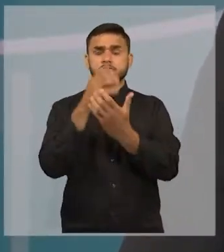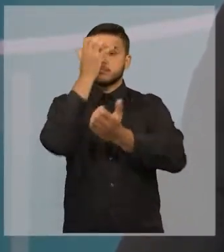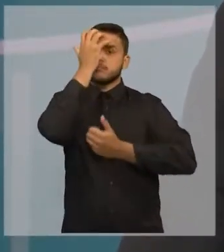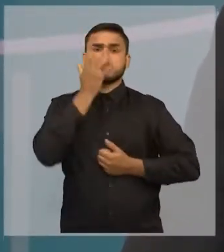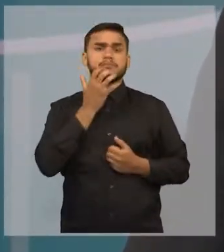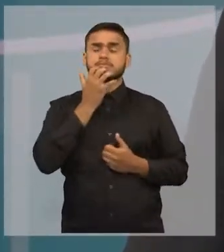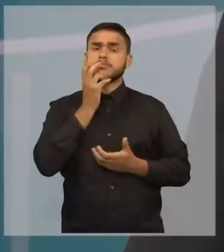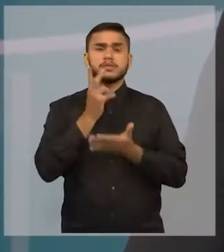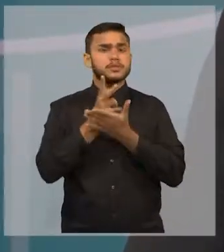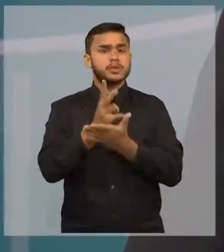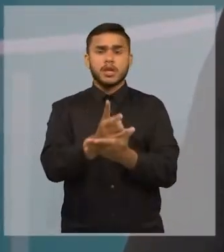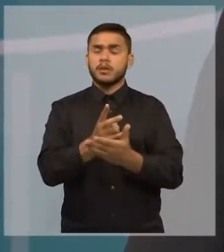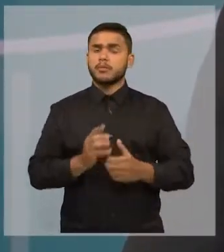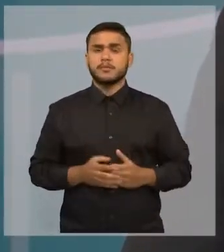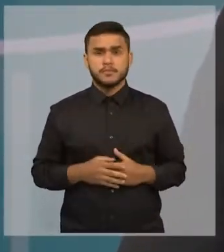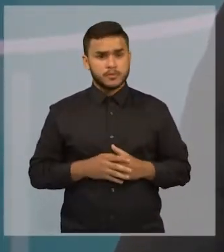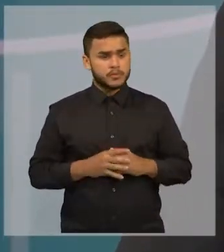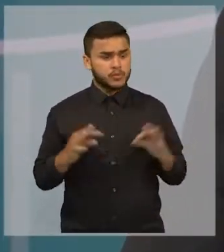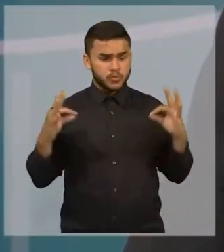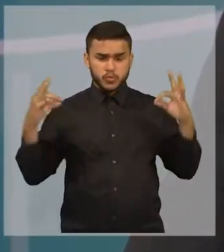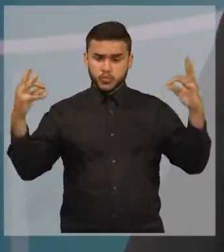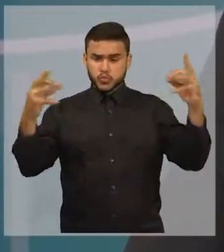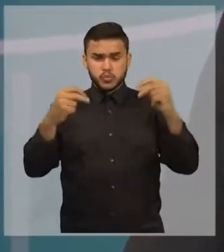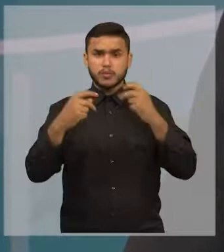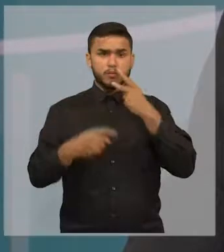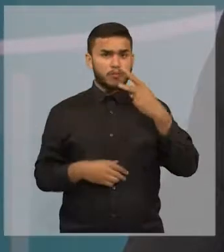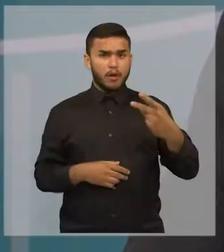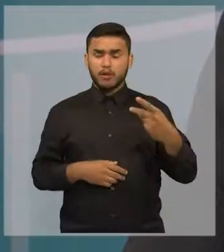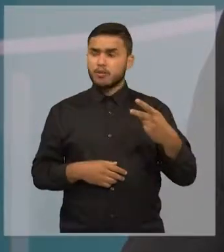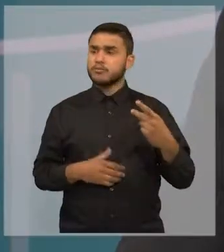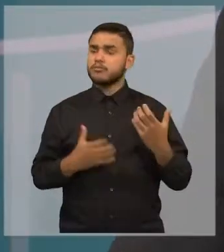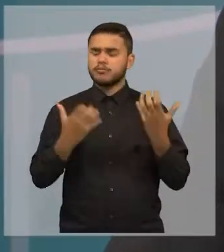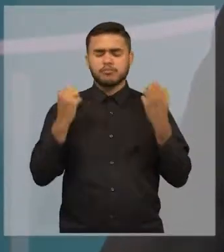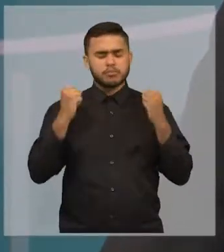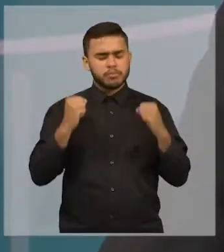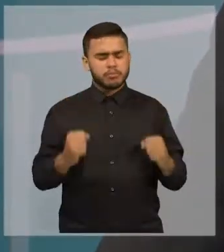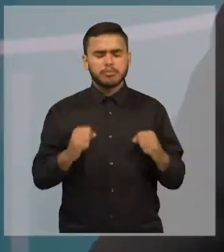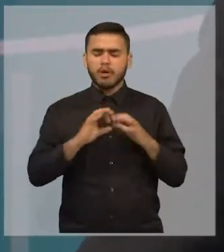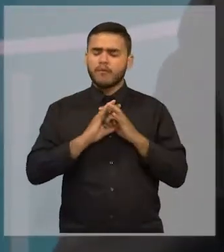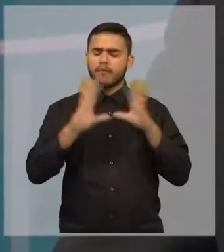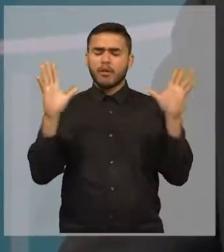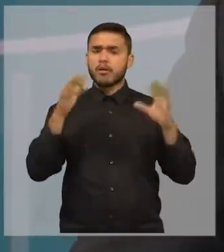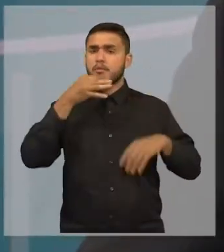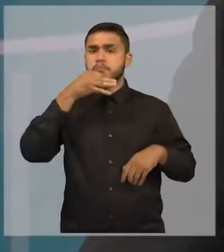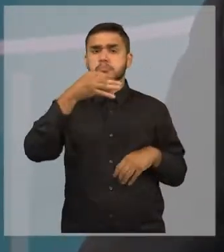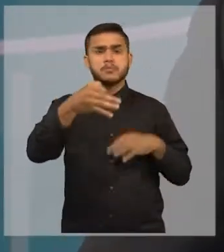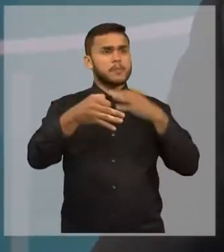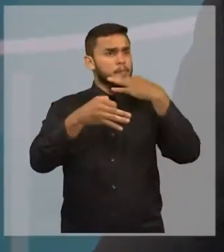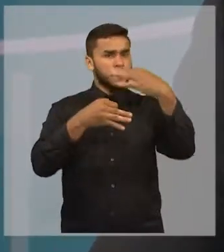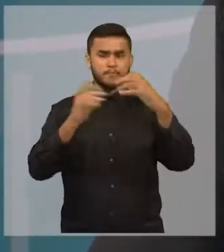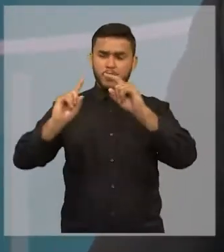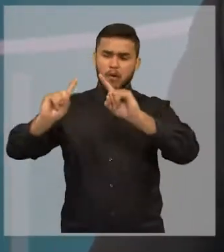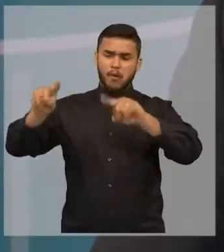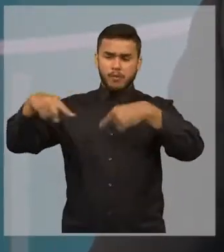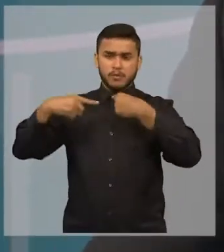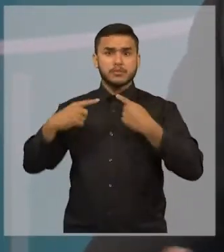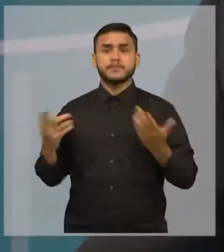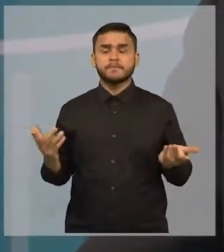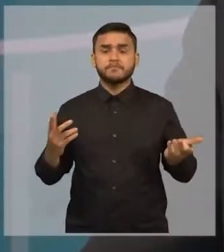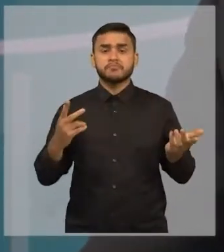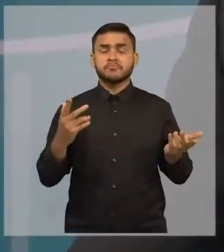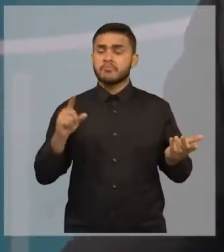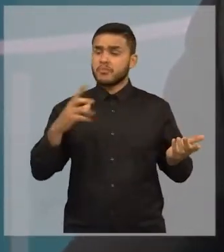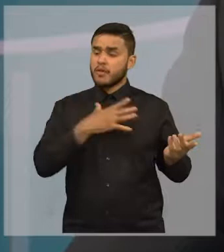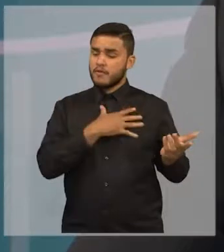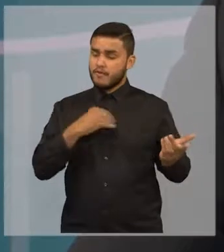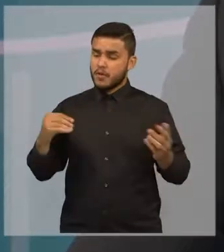de sinceridade absoluta. Todo mundo no governo tem franquia para falar o que quiser, até contra ele. Os filhos